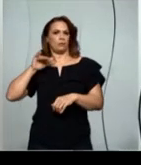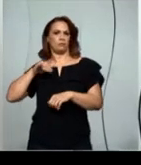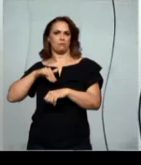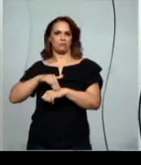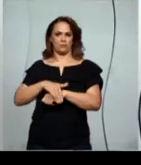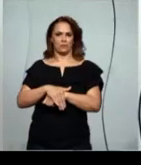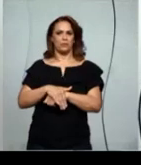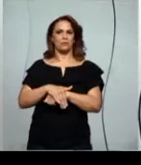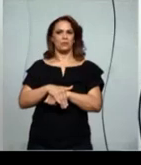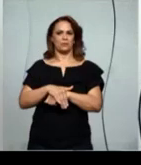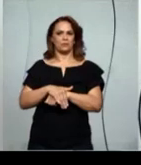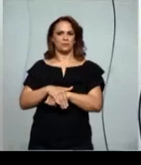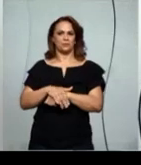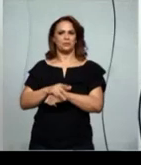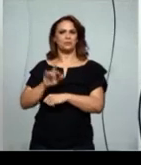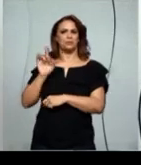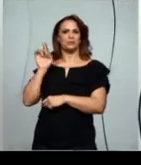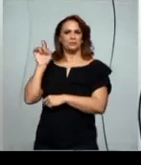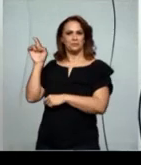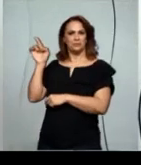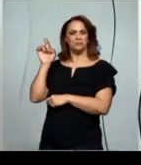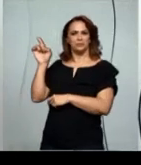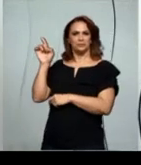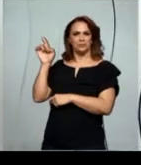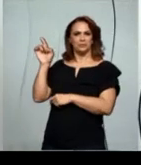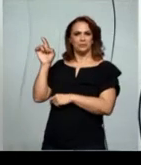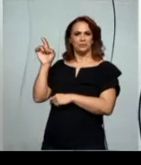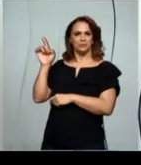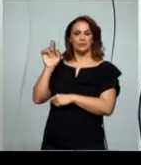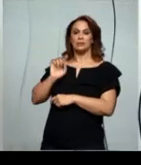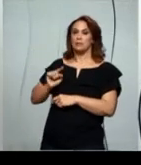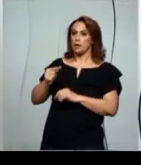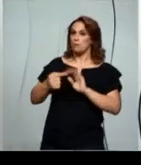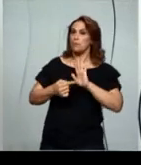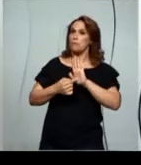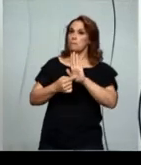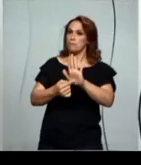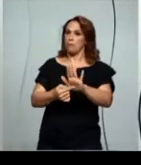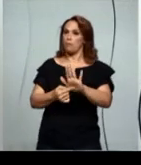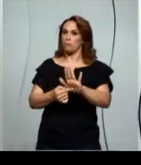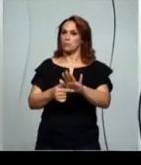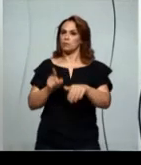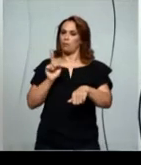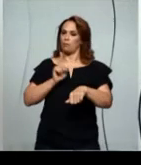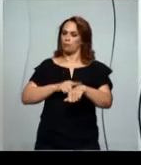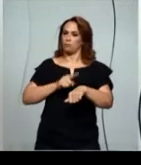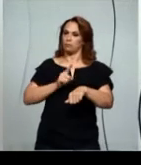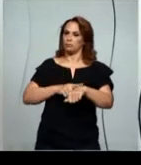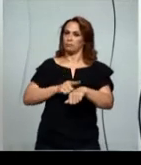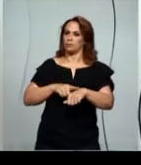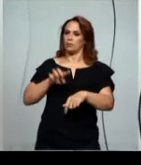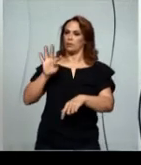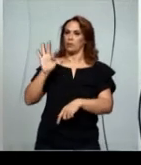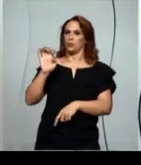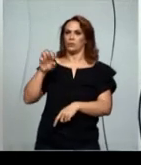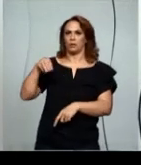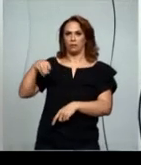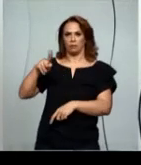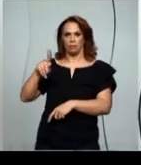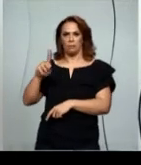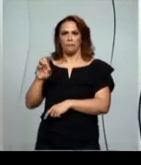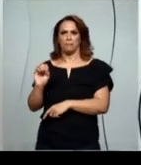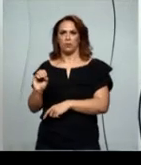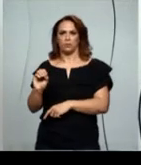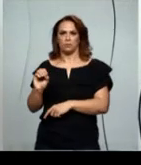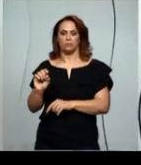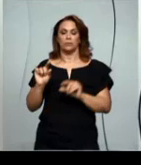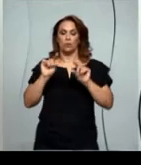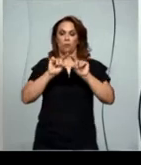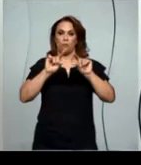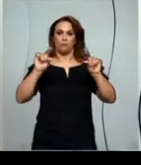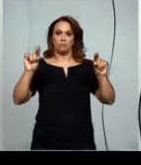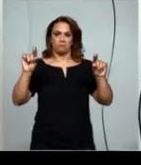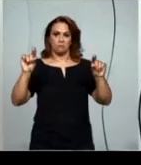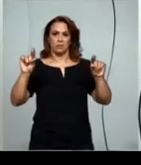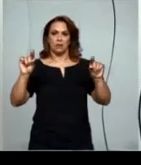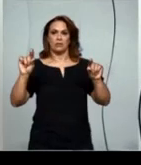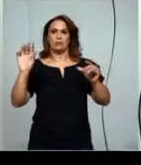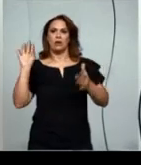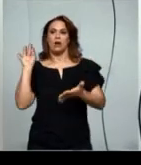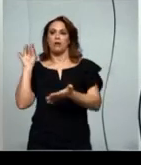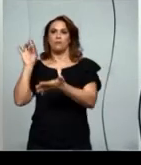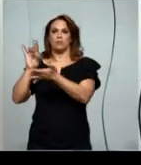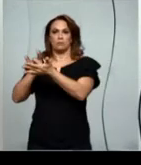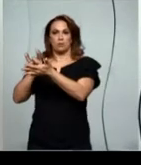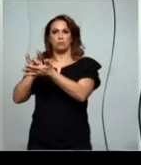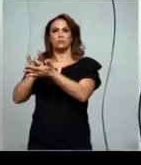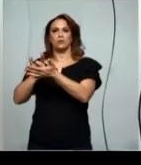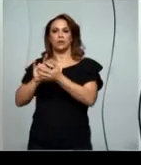e a time expression, a expressão de tempo. Então, nós vimos aqui frases afirmativas, acréscimo do ED